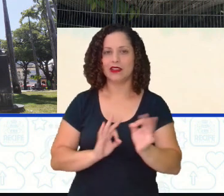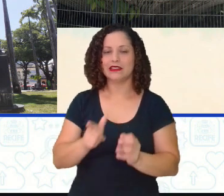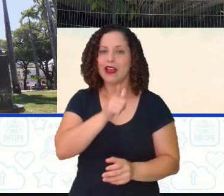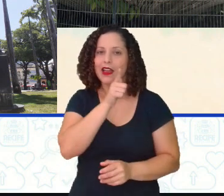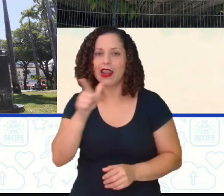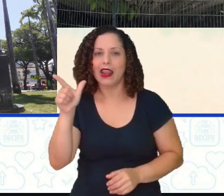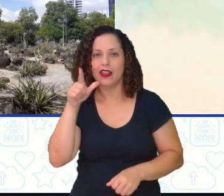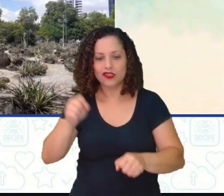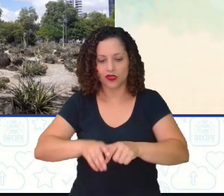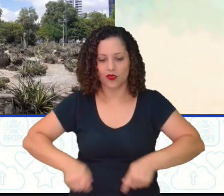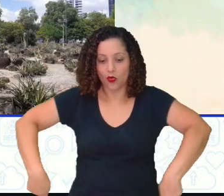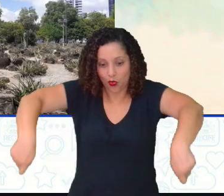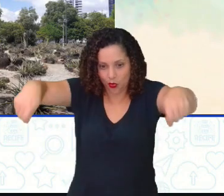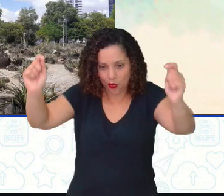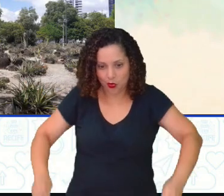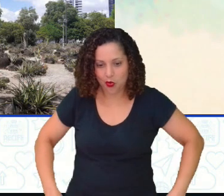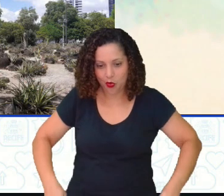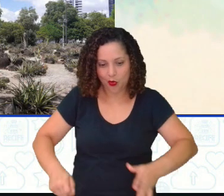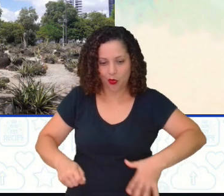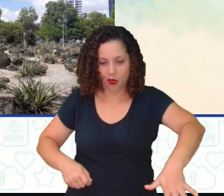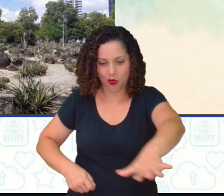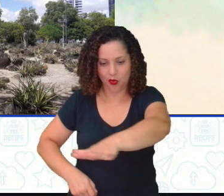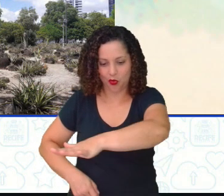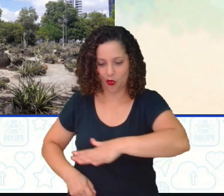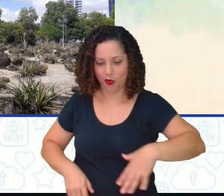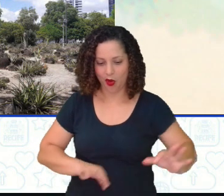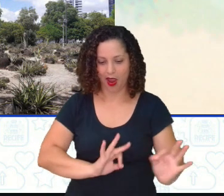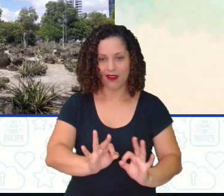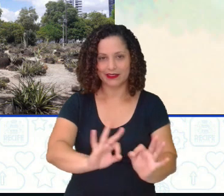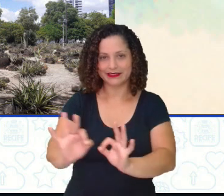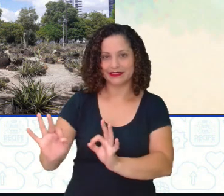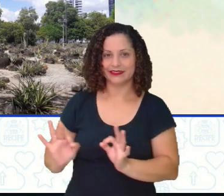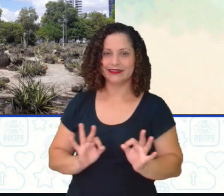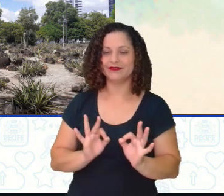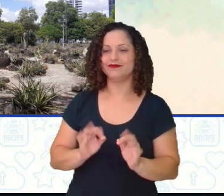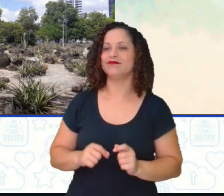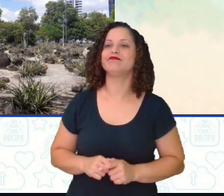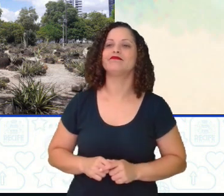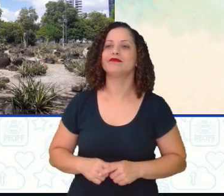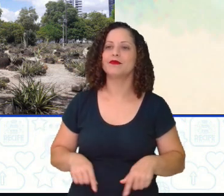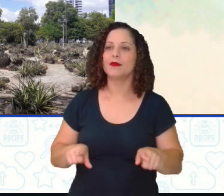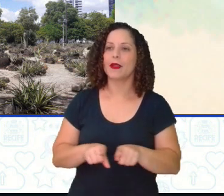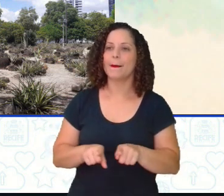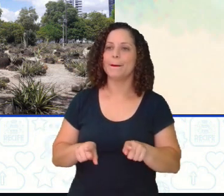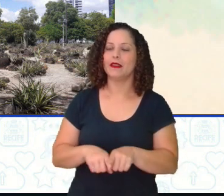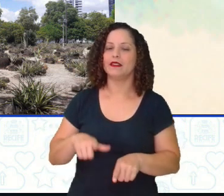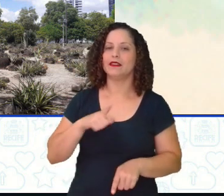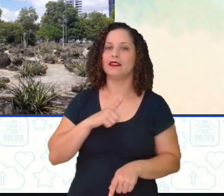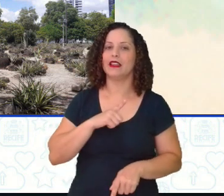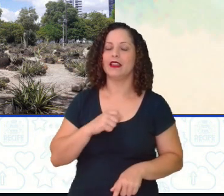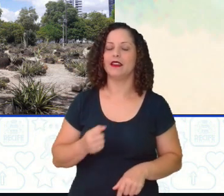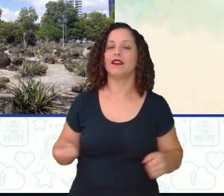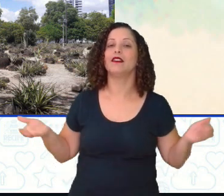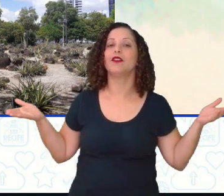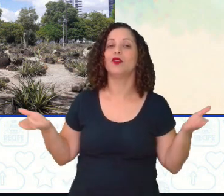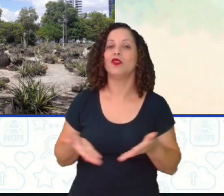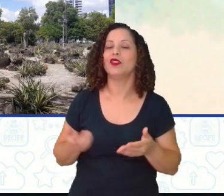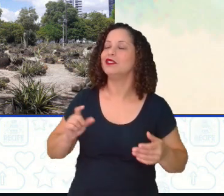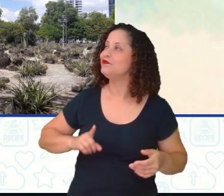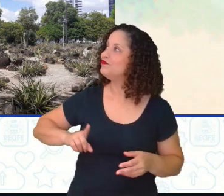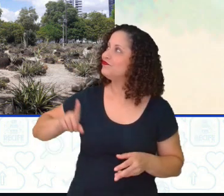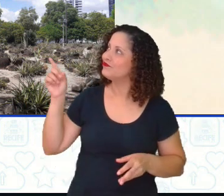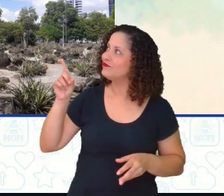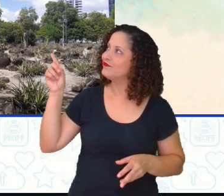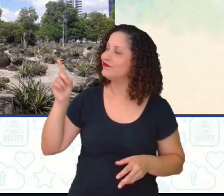Marinha. Que é que eu tenho ainda, saindo lá do Recife Antigo, saindo do Arsenal da Marinha,